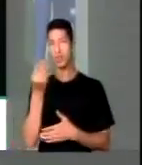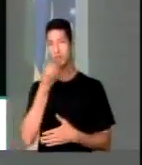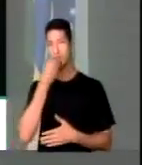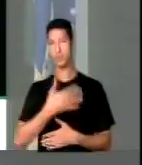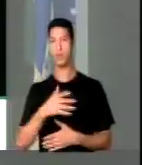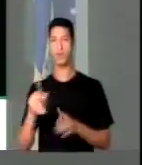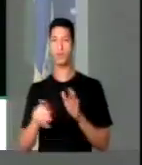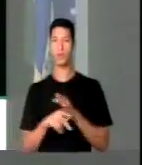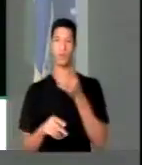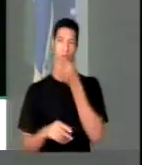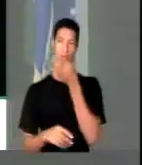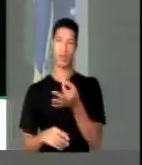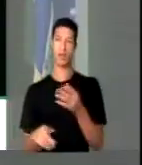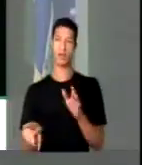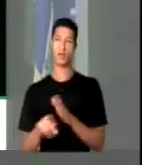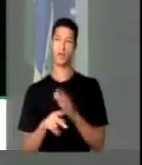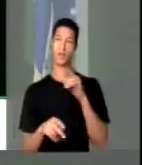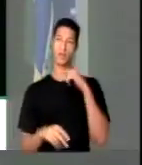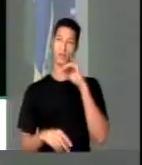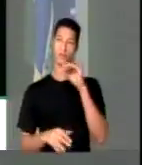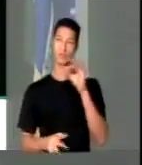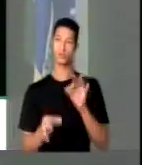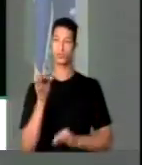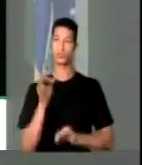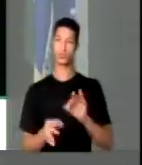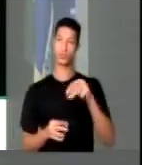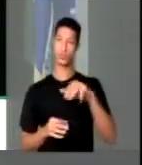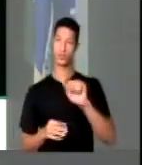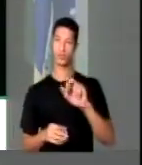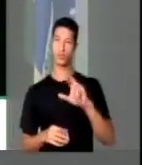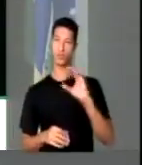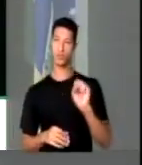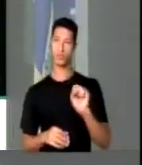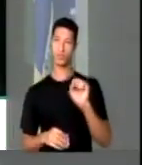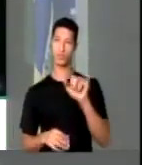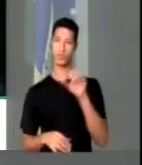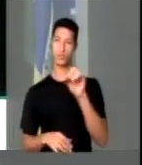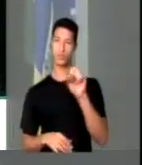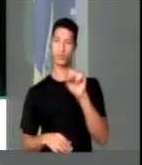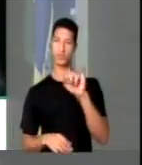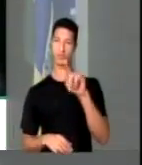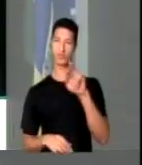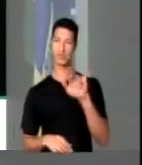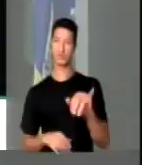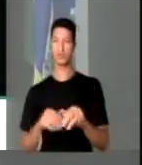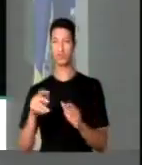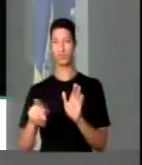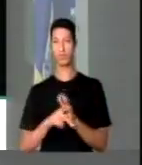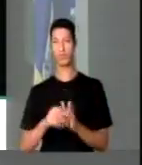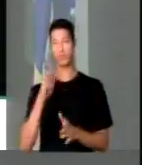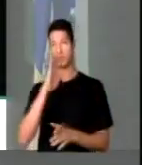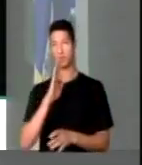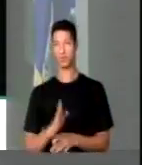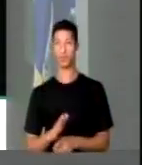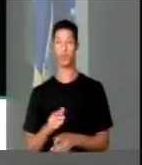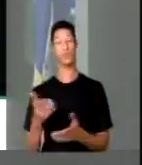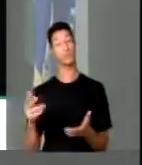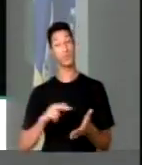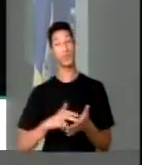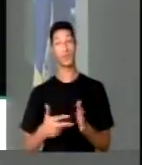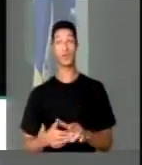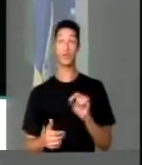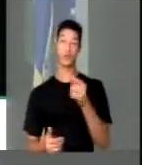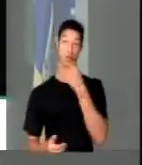qualidade. Essas foram as palavras do juiz Marcos Josegrey, no Jornal Nacional. Ou